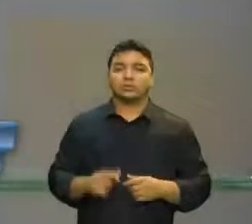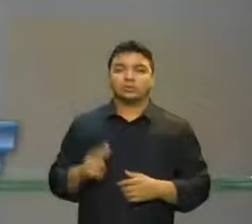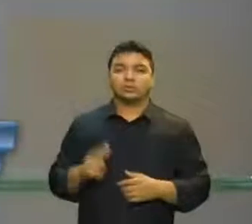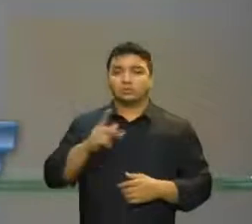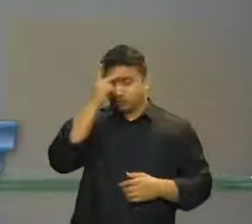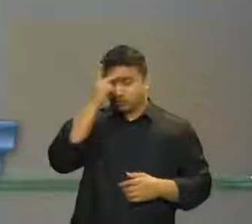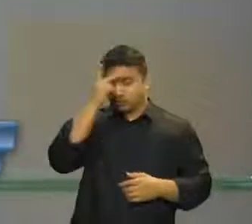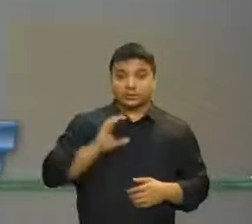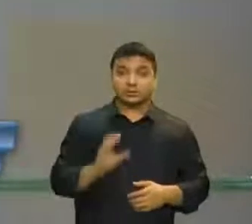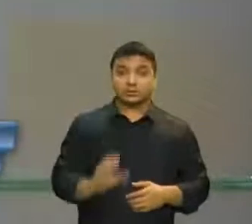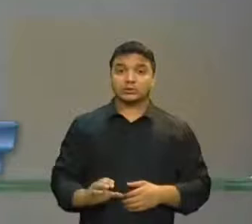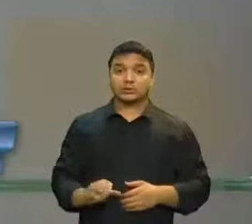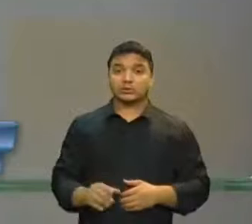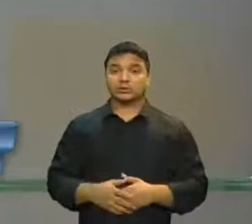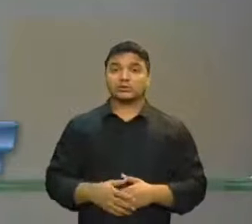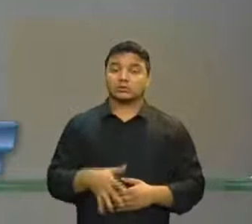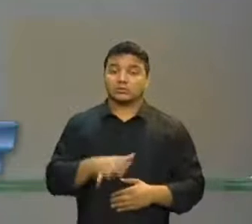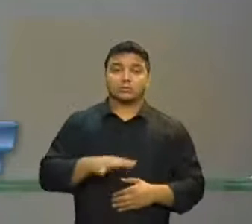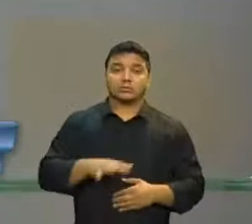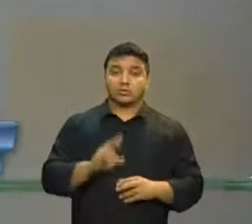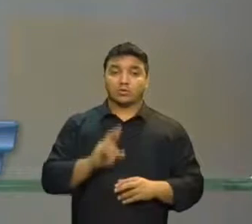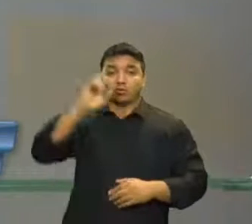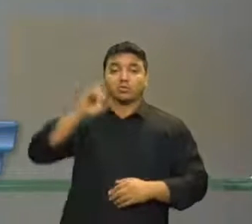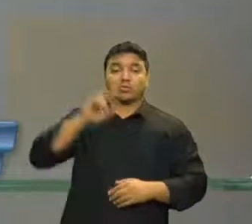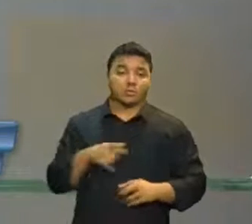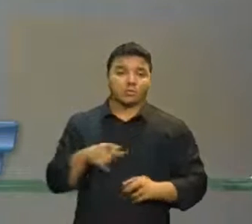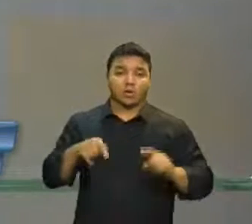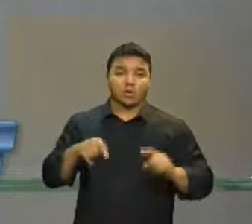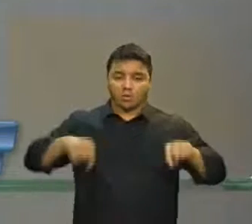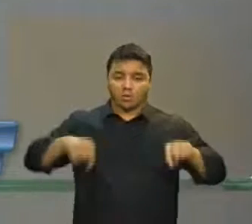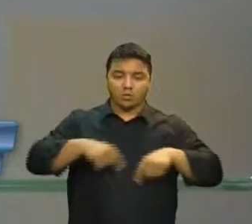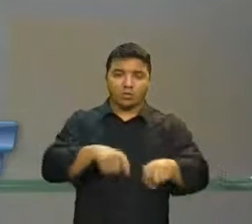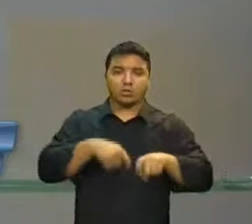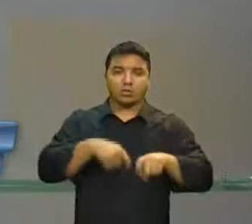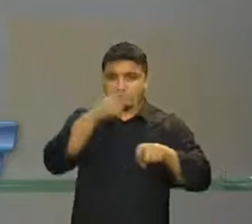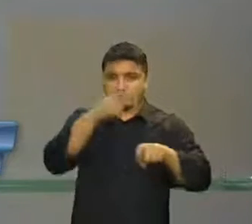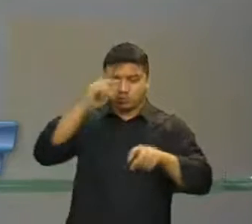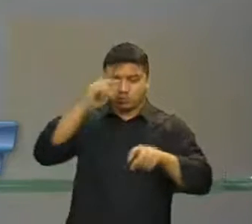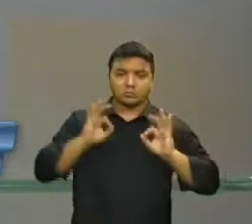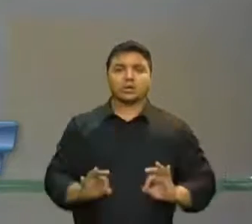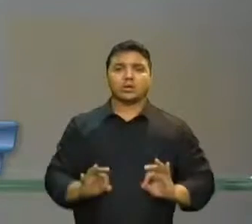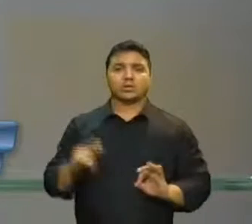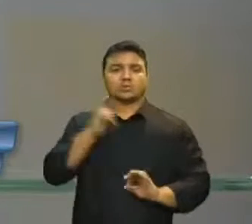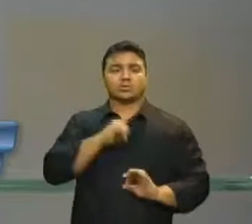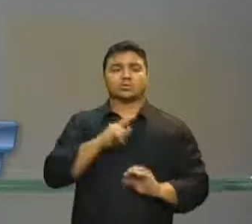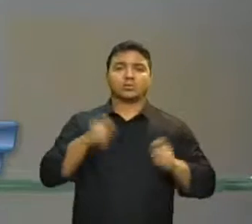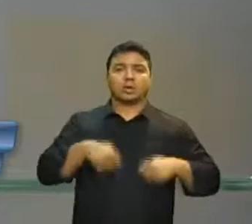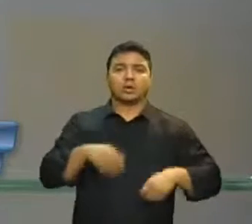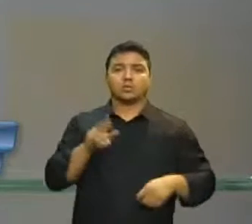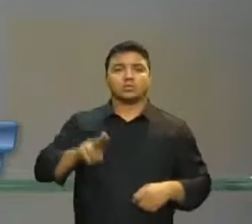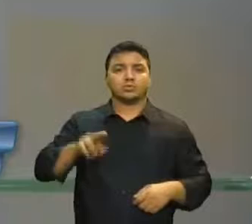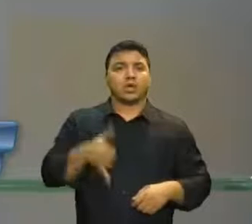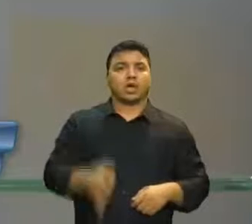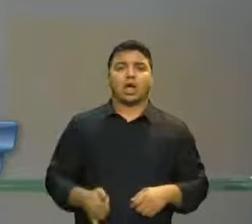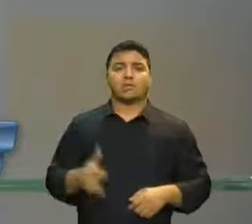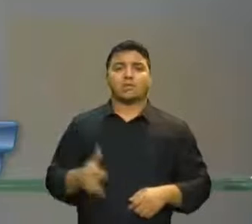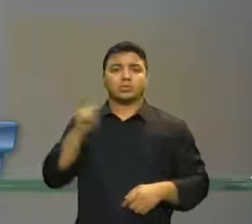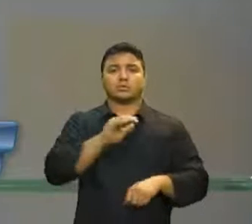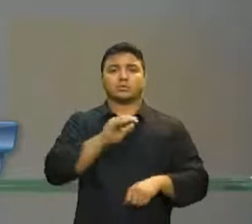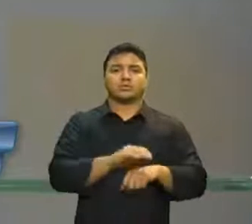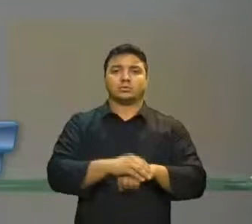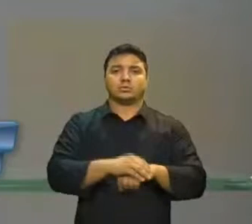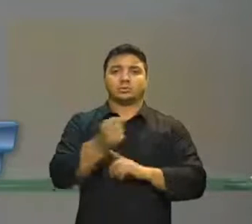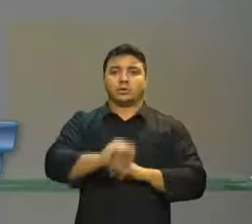cidadão, o proprietário rural, o homem de bem, possa portar arma para sua defesa. O que não